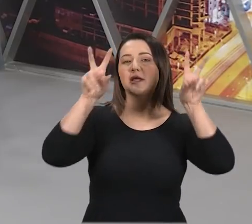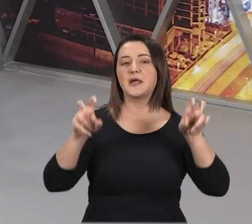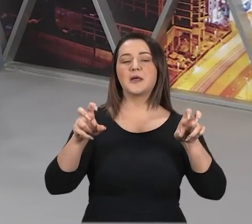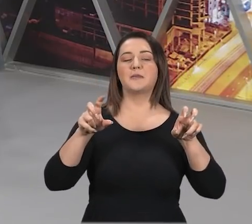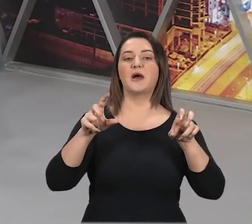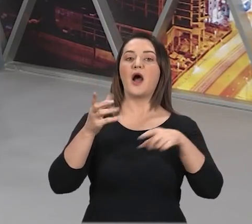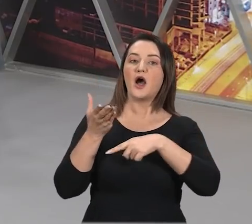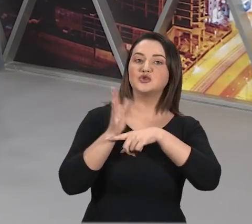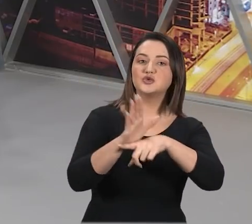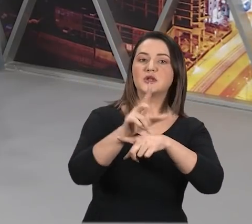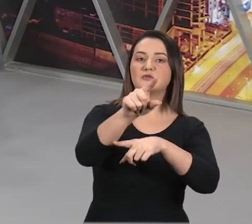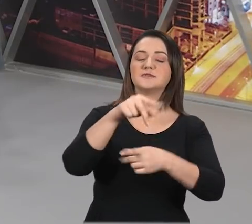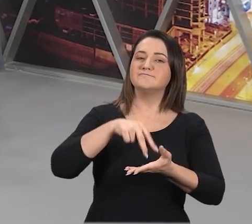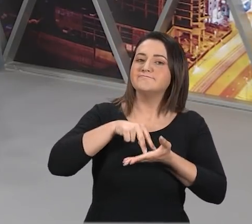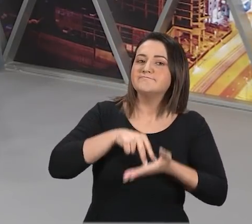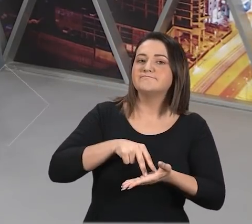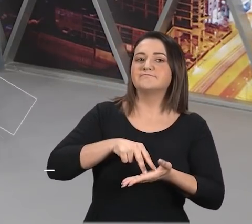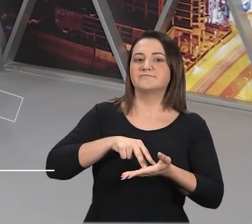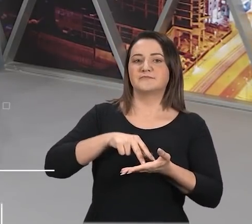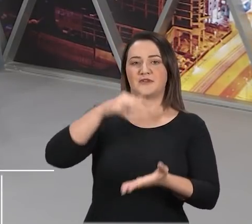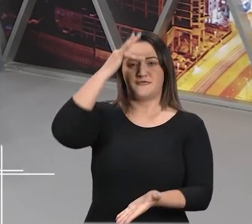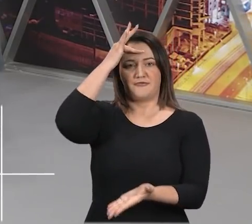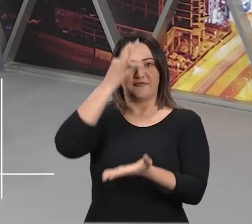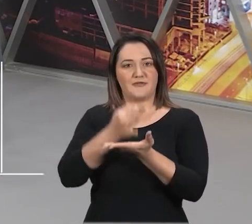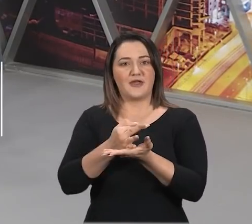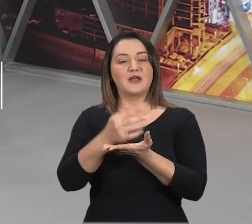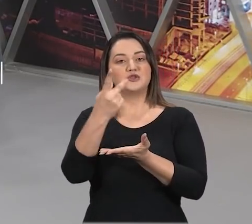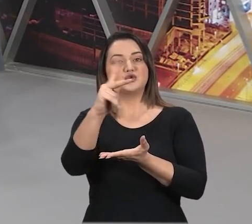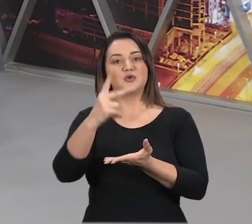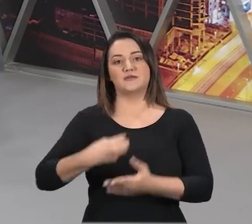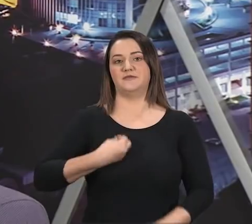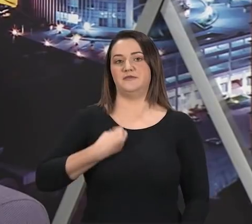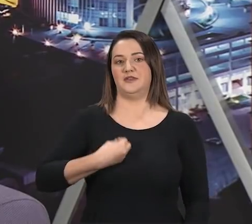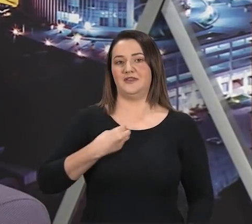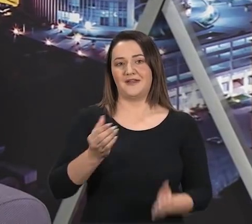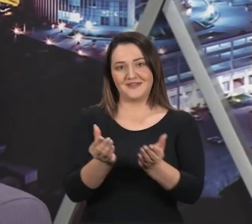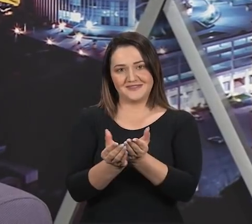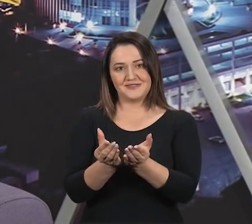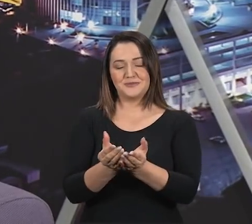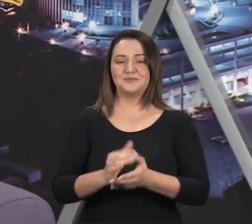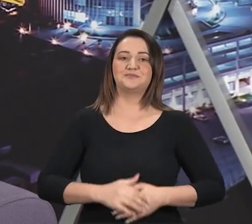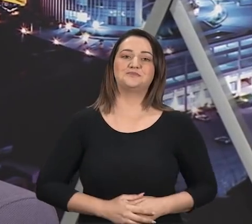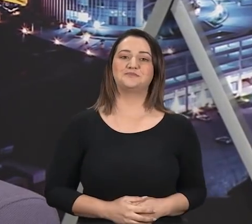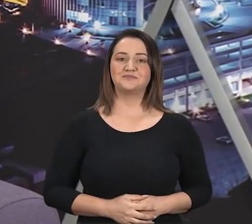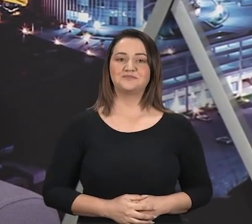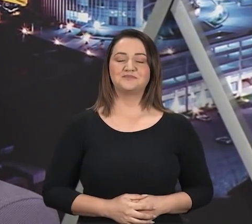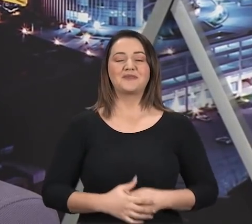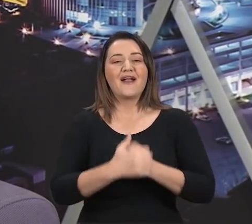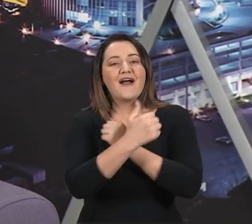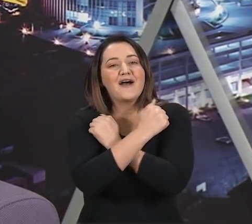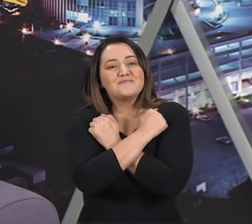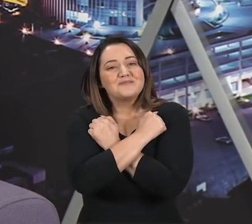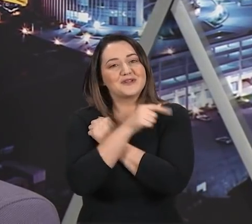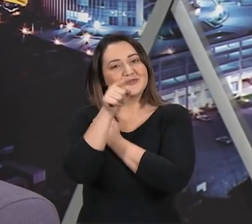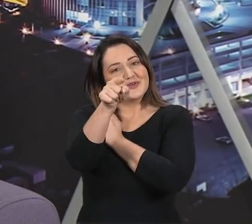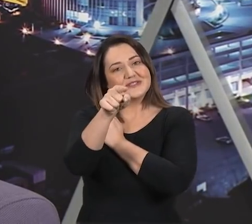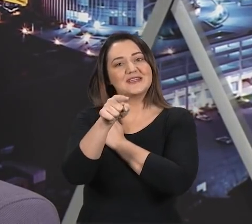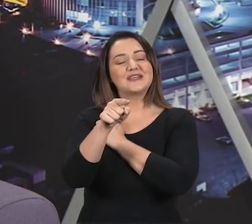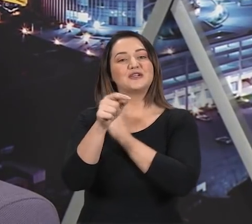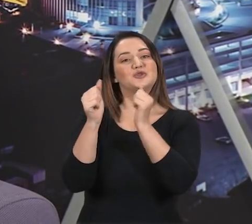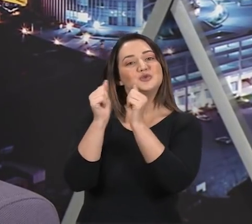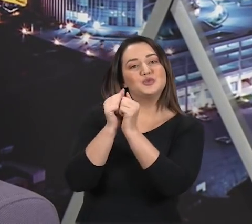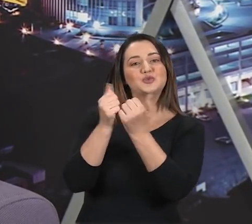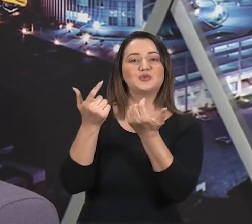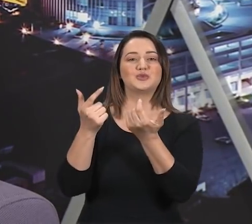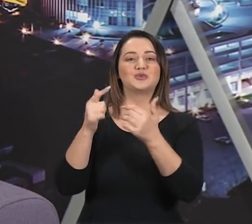o seu coração, a sua fé e a sua caminhada cristã. Eu mando um abraço para você que nos acompanha pelas redes sociais,